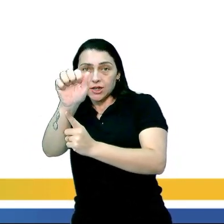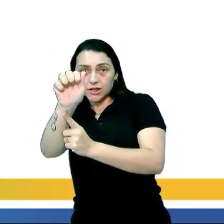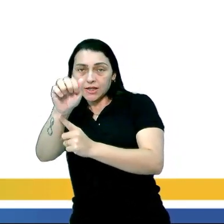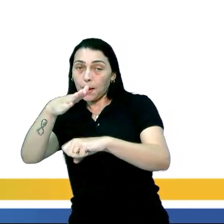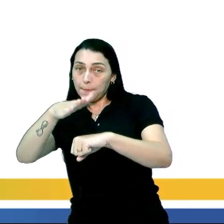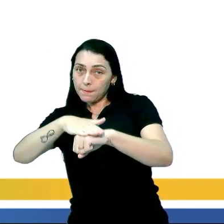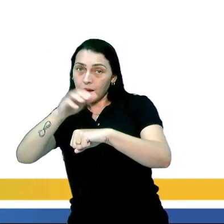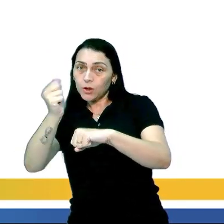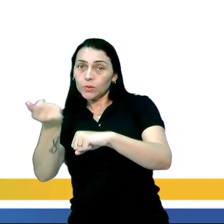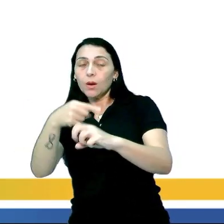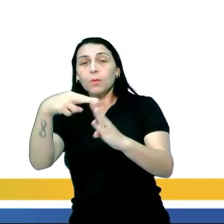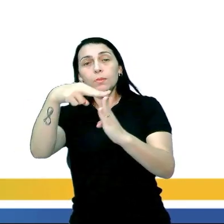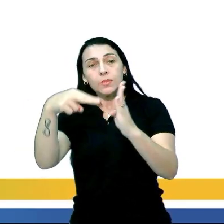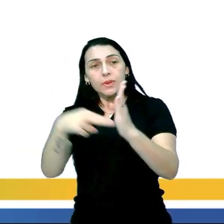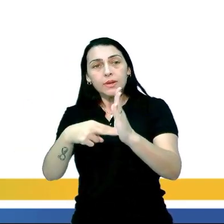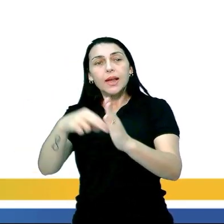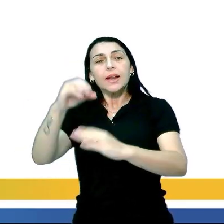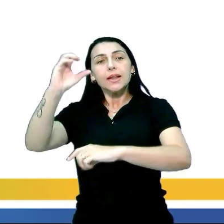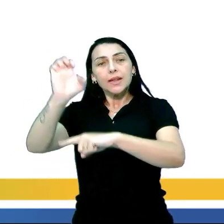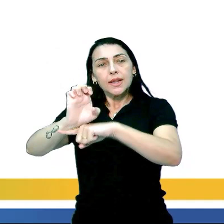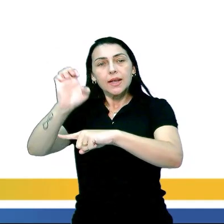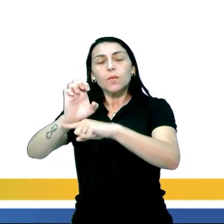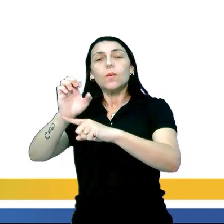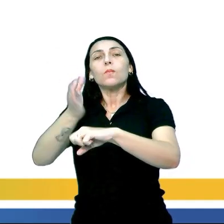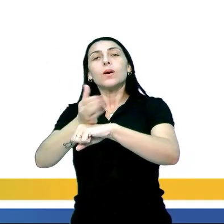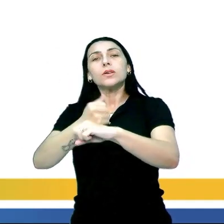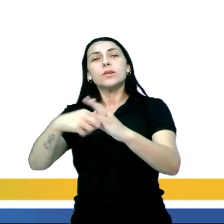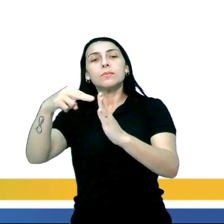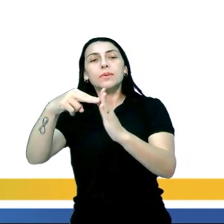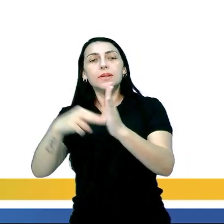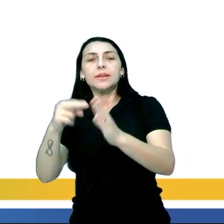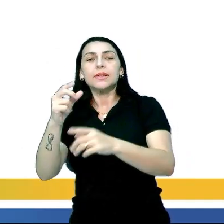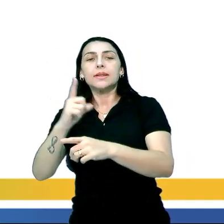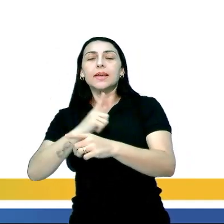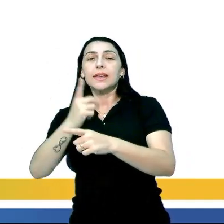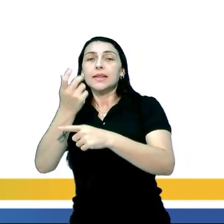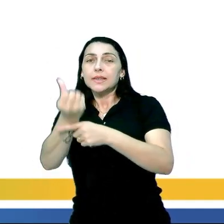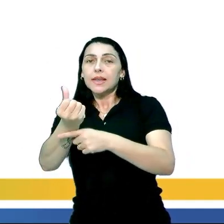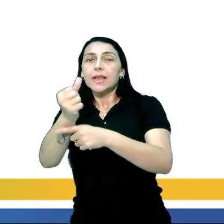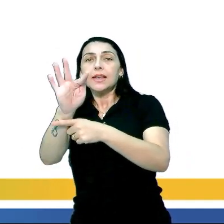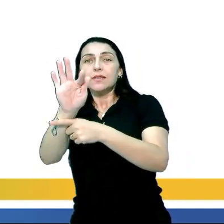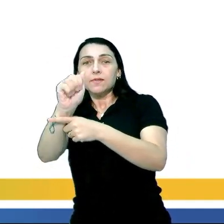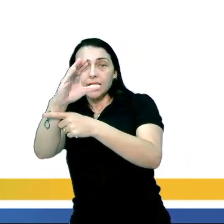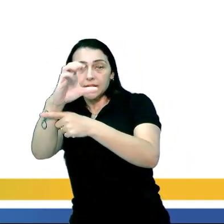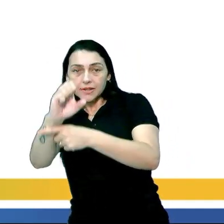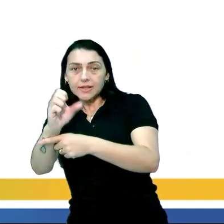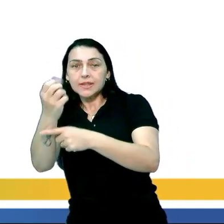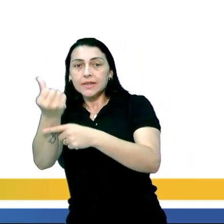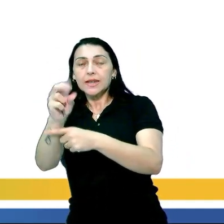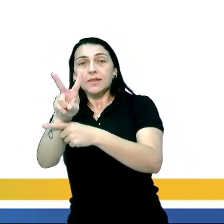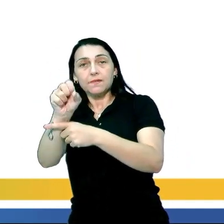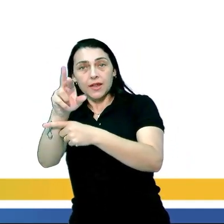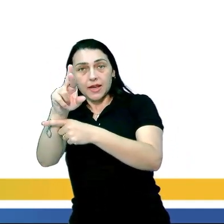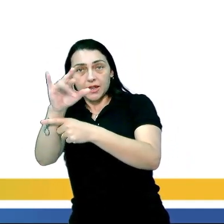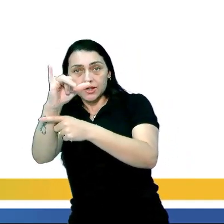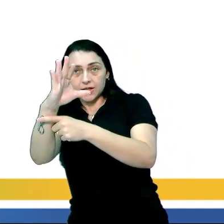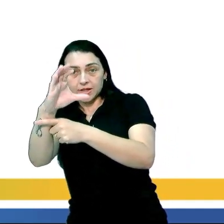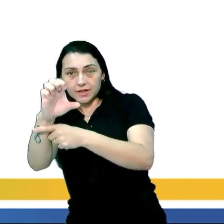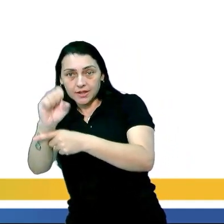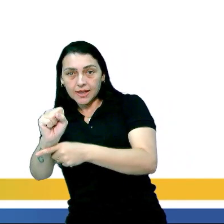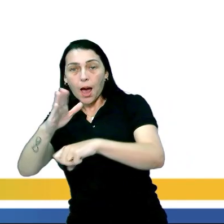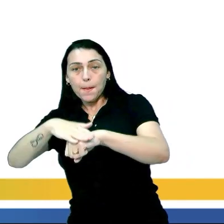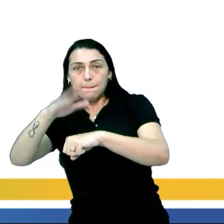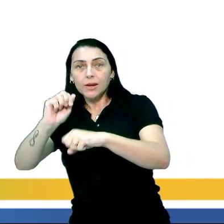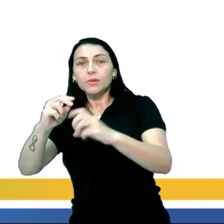a mais que o prisma. E letra E, o antiprisma tem 6 faces e 6 vértices